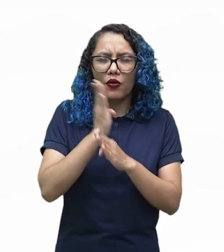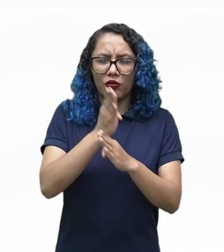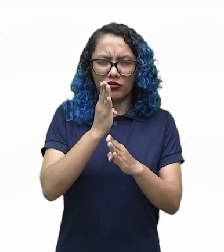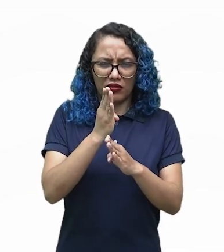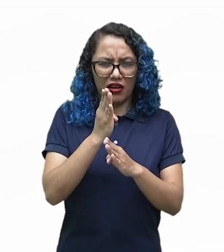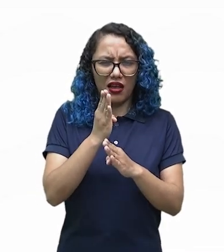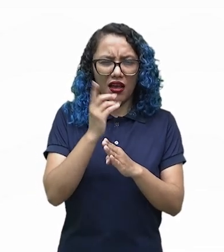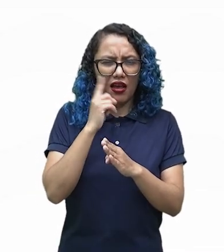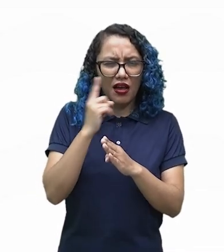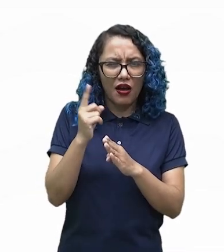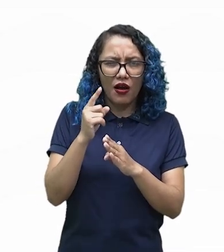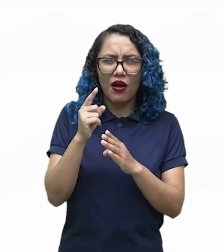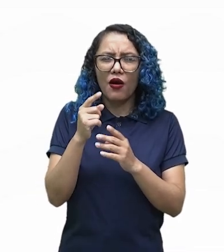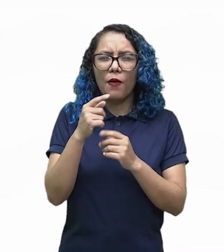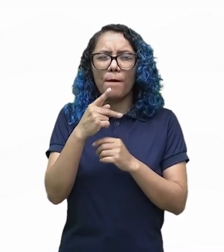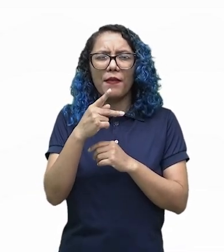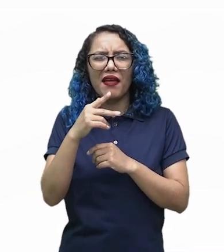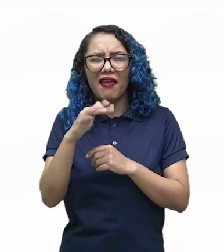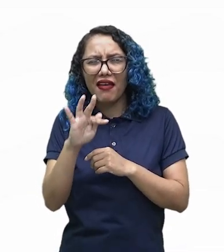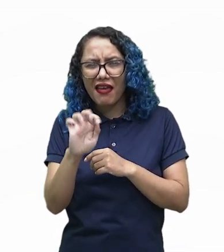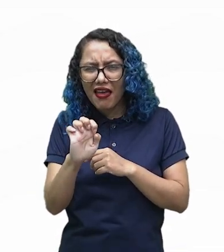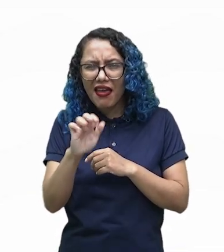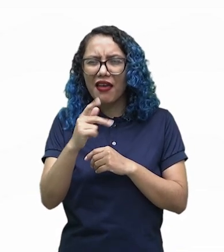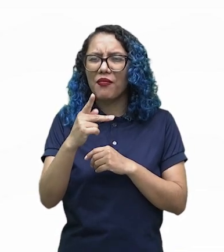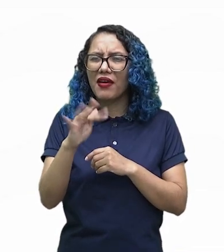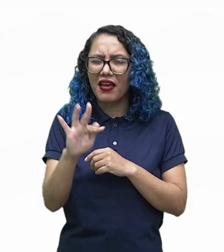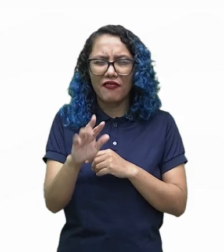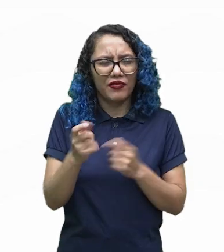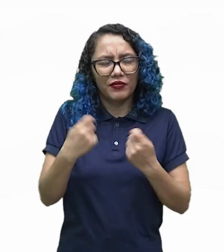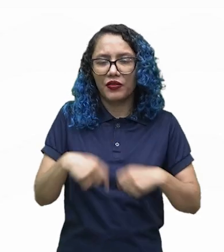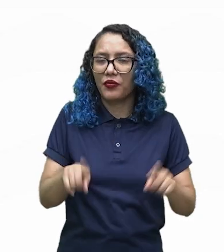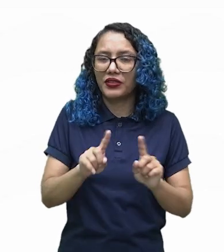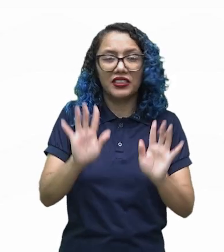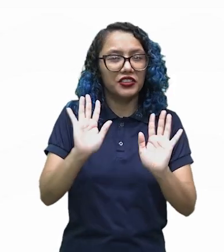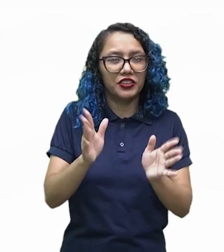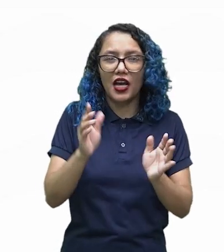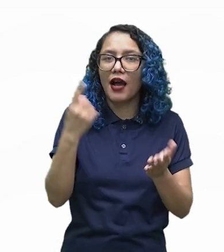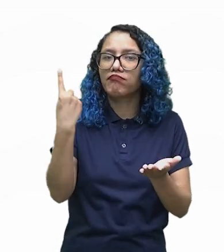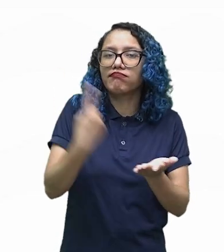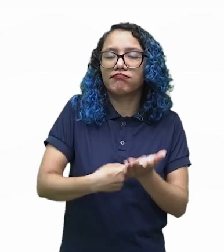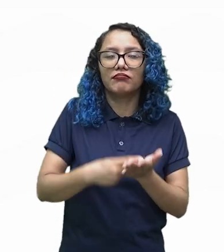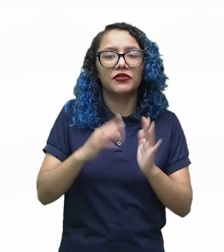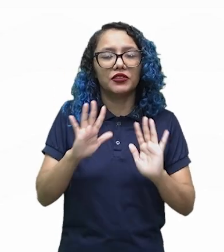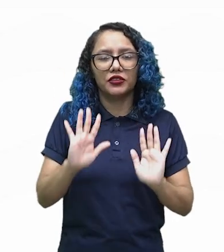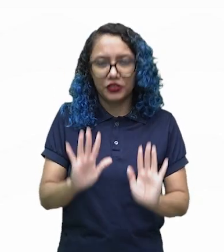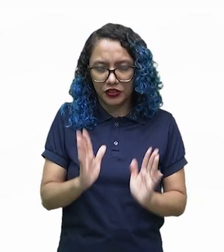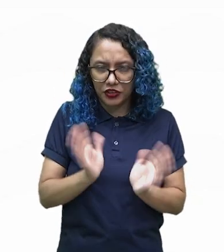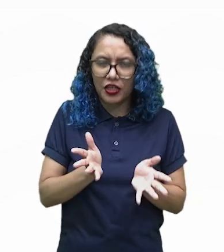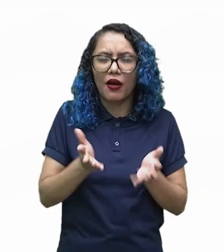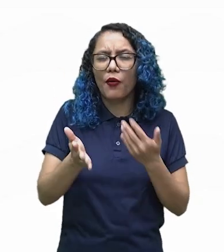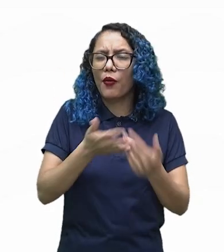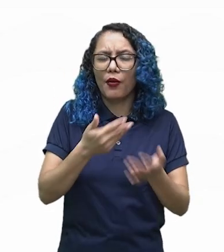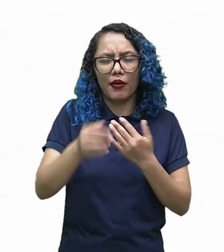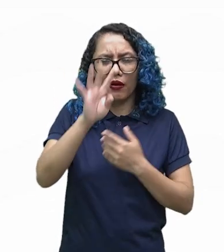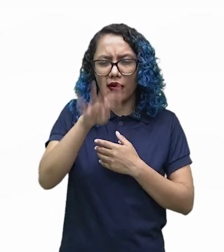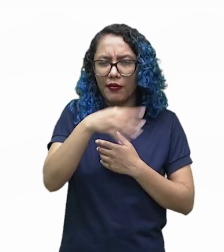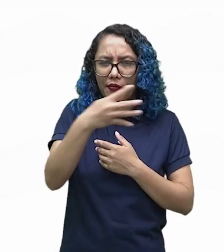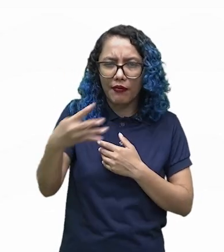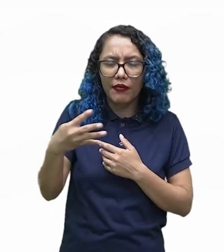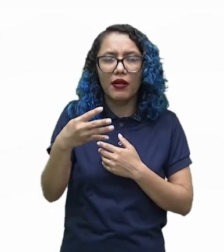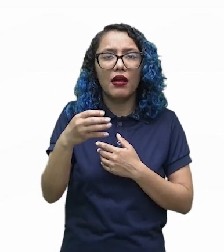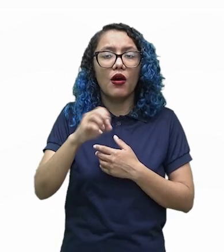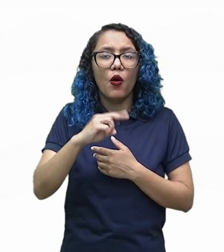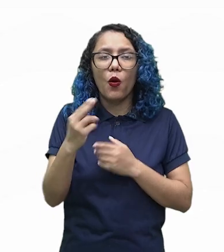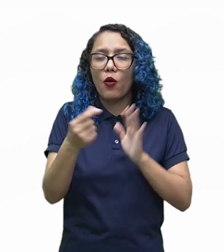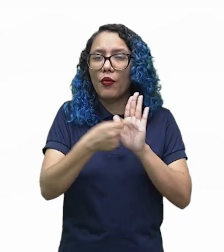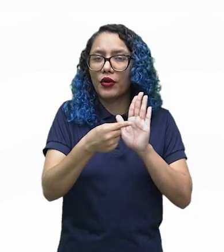ebulição, por exemplo. Já são valores determinados, tabelados, tá? É só buscar qualquer tabela ou em